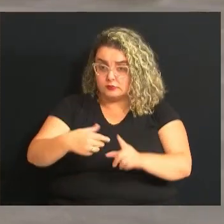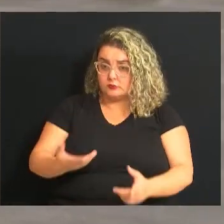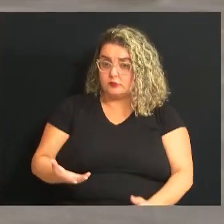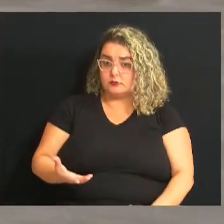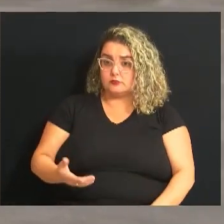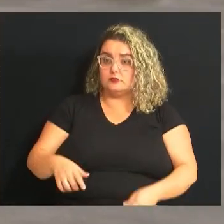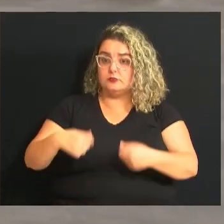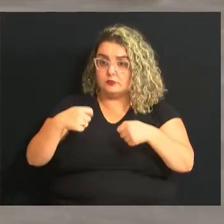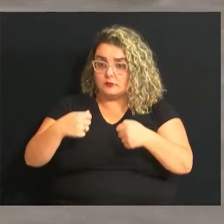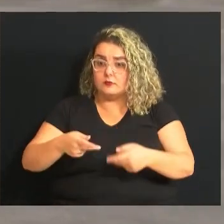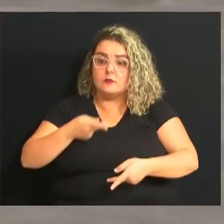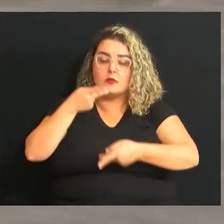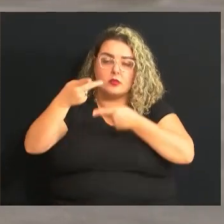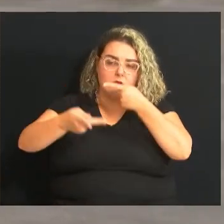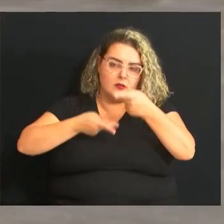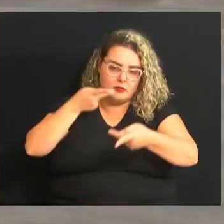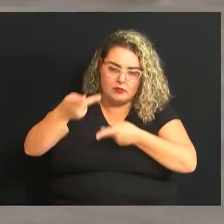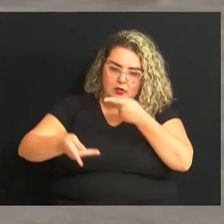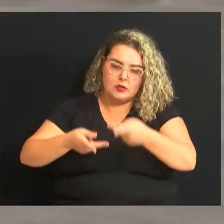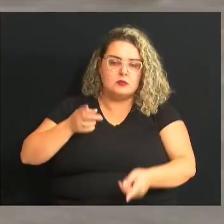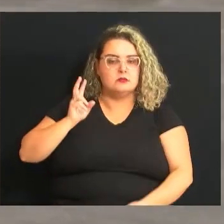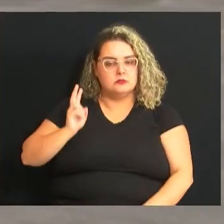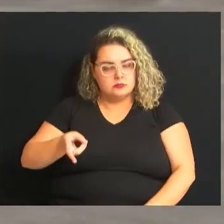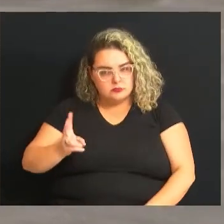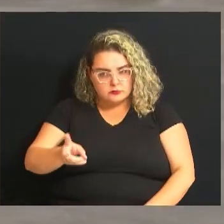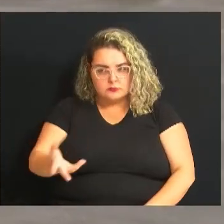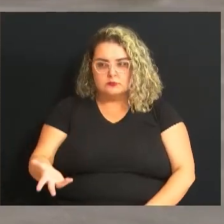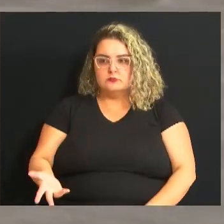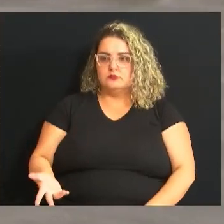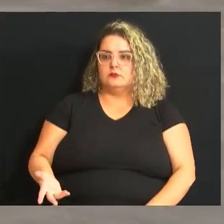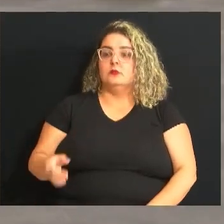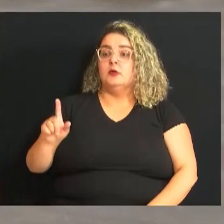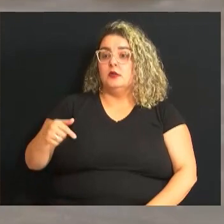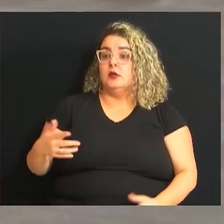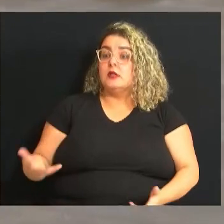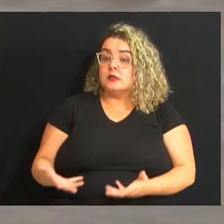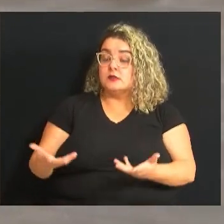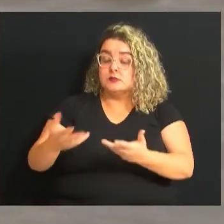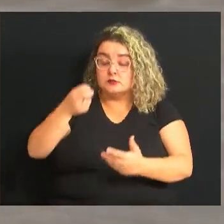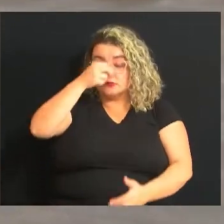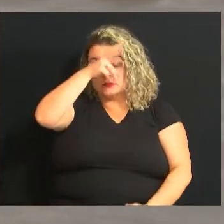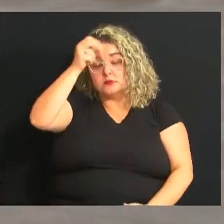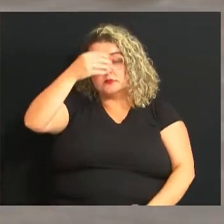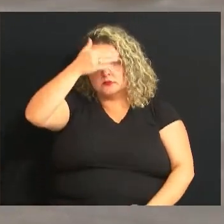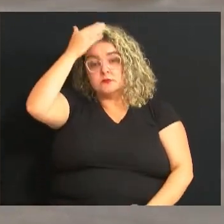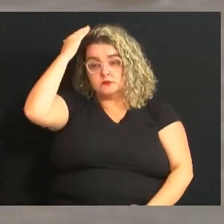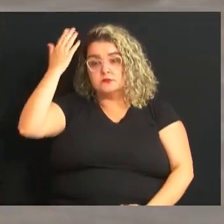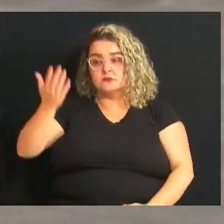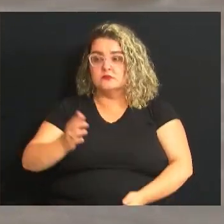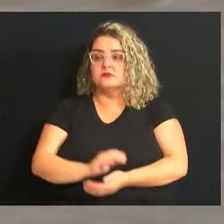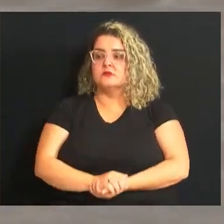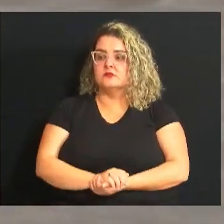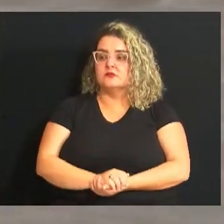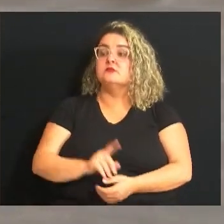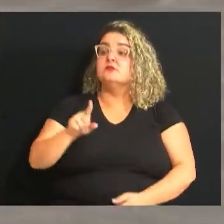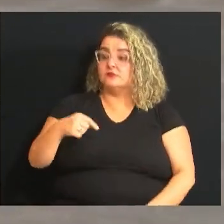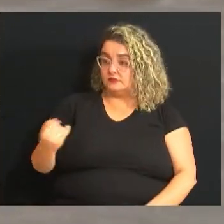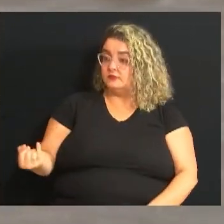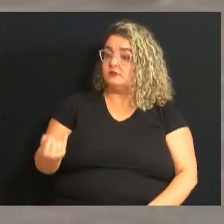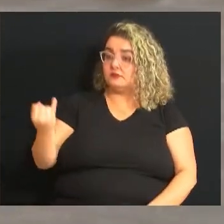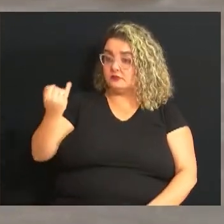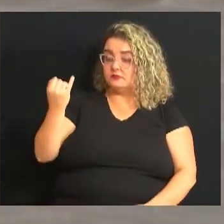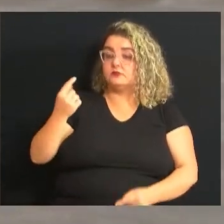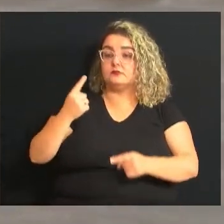mês, precisa ser falado todos os dias. Essa iniciativa, né, do prefeito Dario Saad, ela é